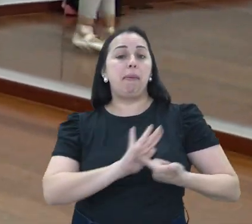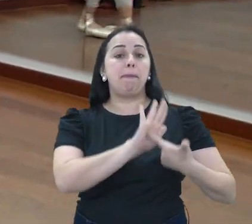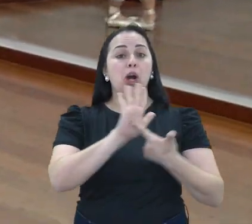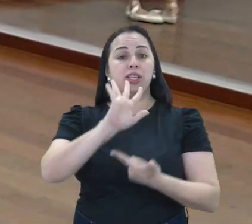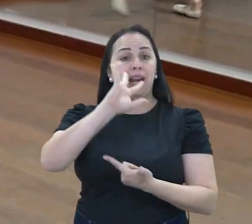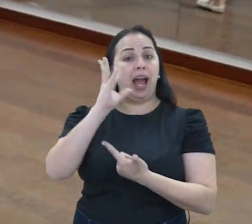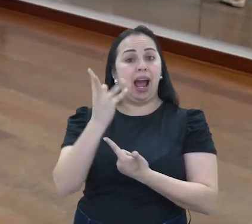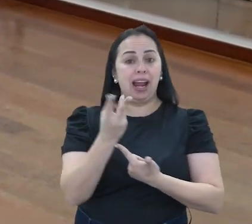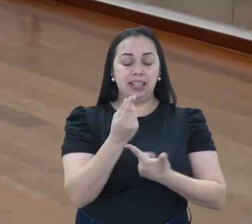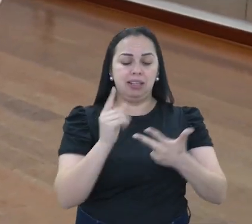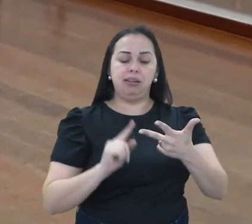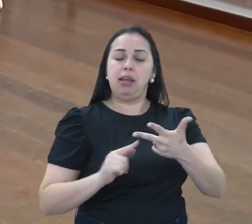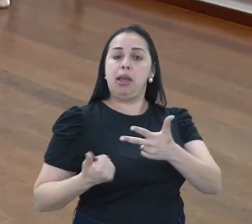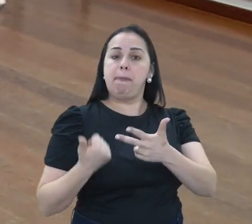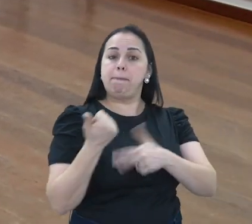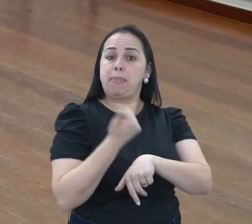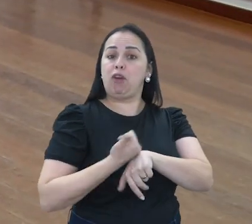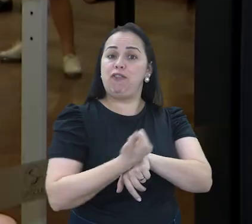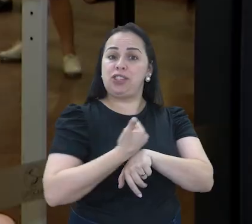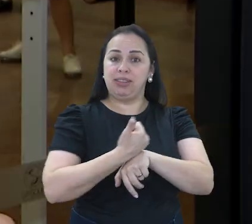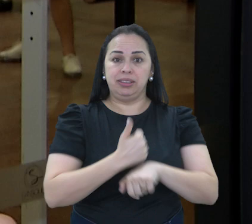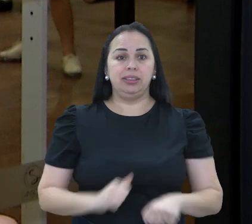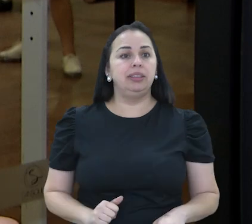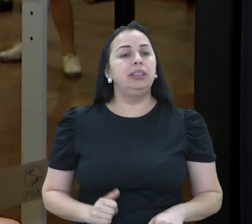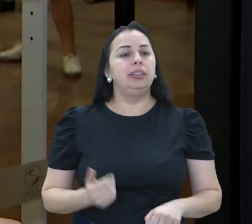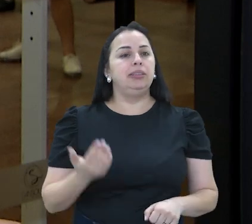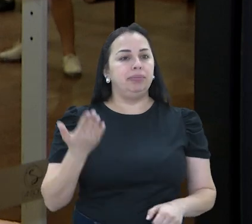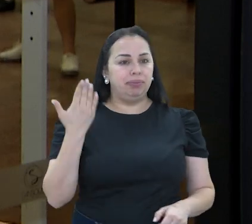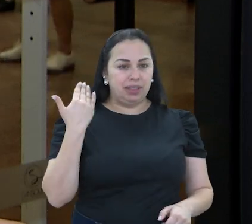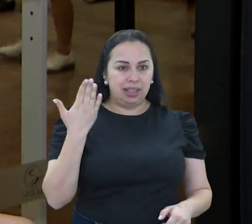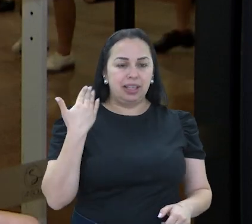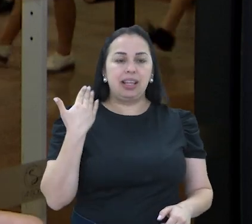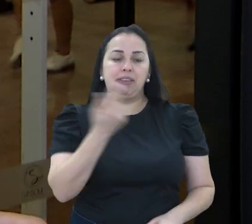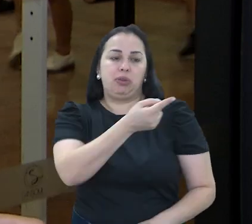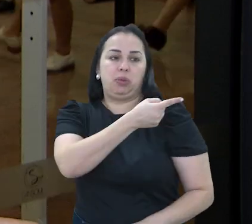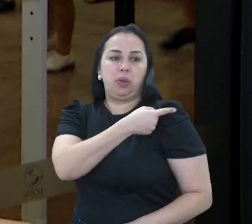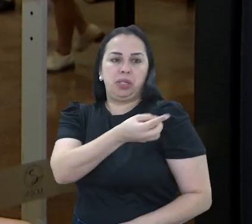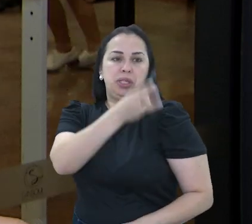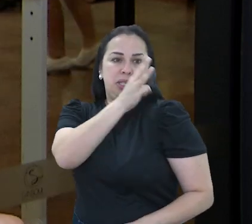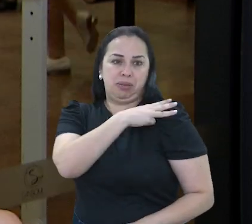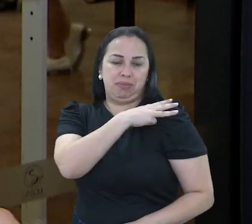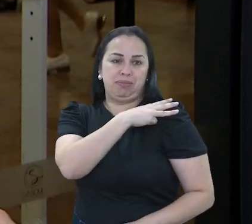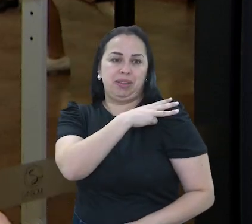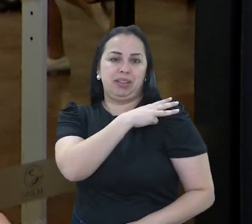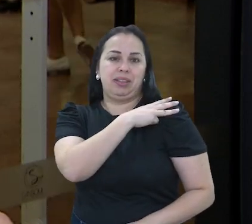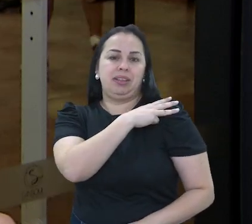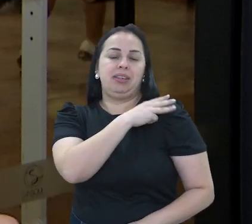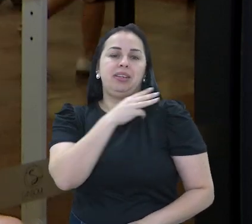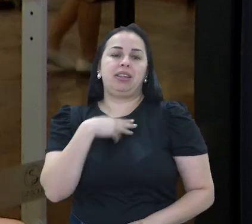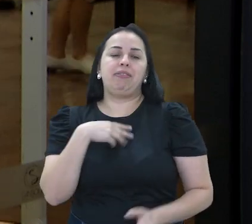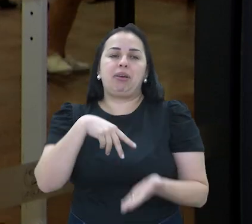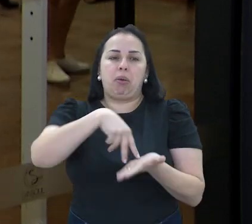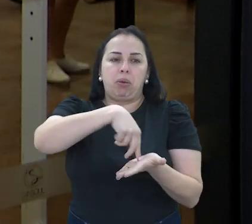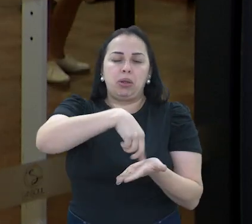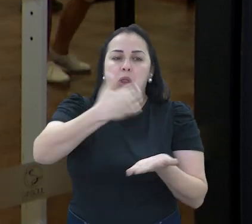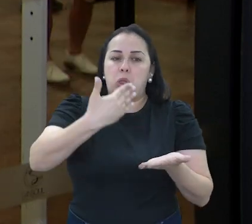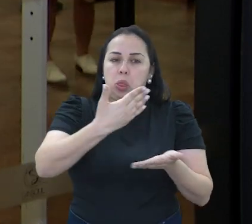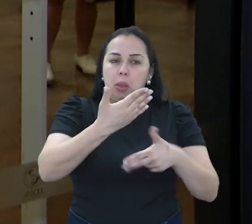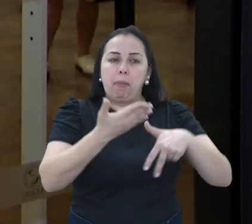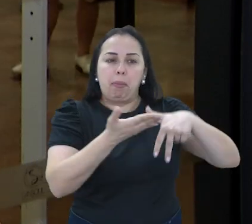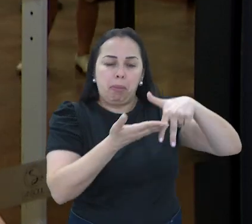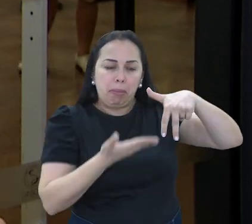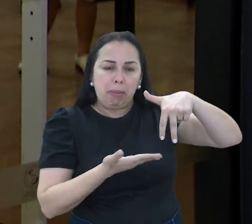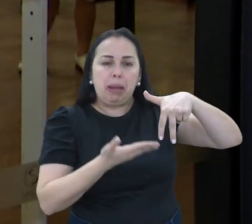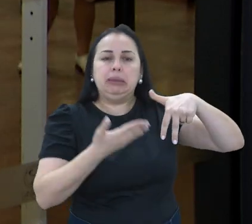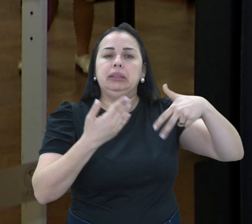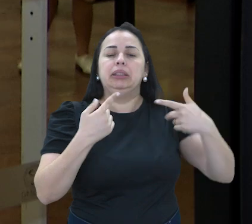manifestação artística e carreira profissional. Quando eu estava no ensino médio, no terceirão, que eu tinha acabado de sair de uma lesão da dança,